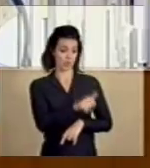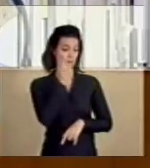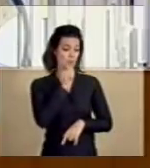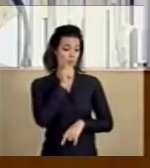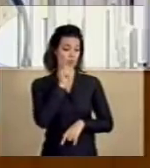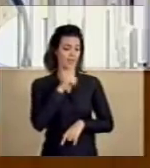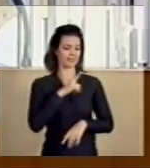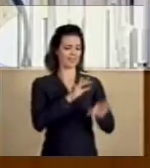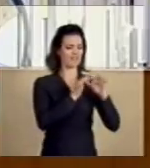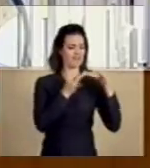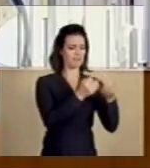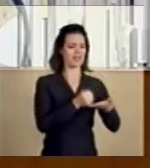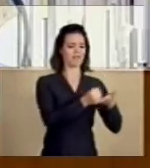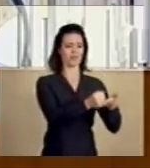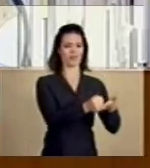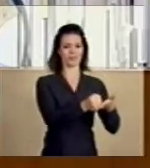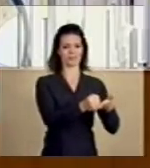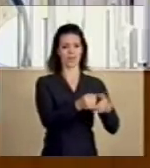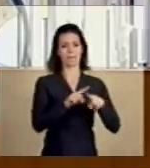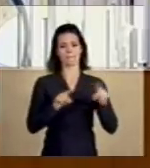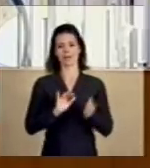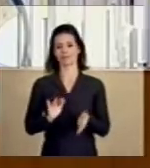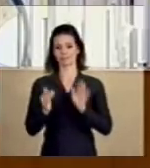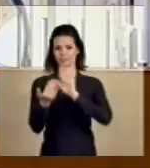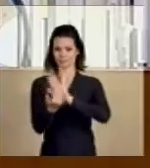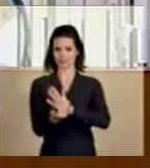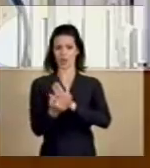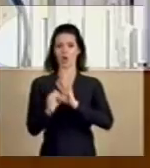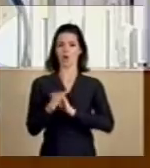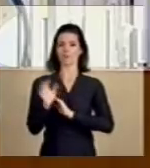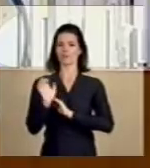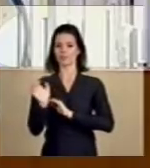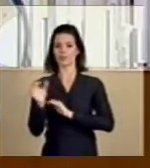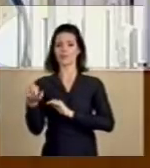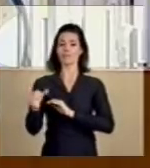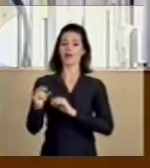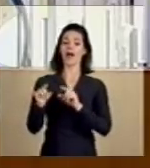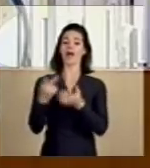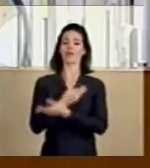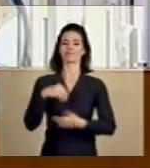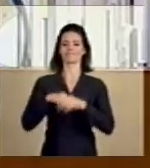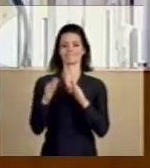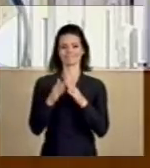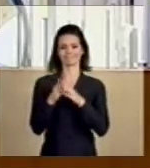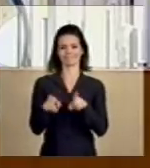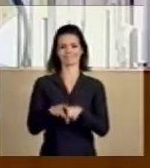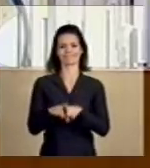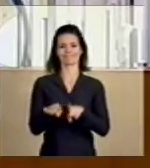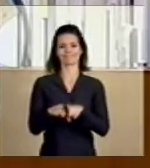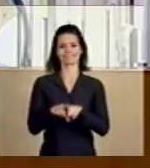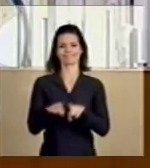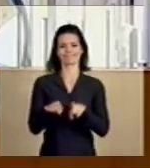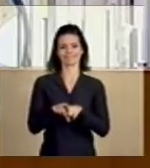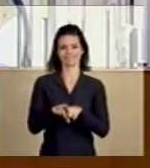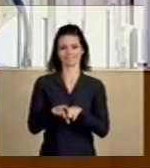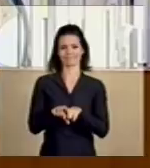para vencer. E, às vezes, a discriminação contra o transgênero e o homossexual está dentro de casa. E ele se faz